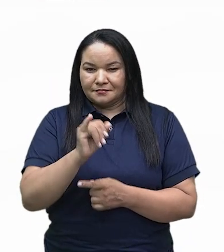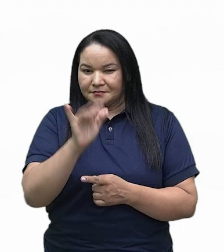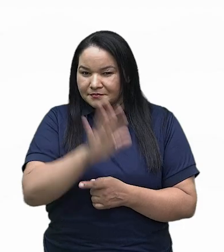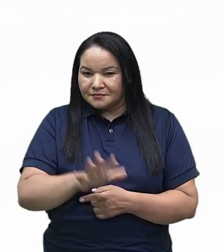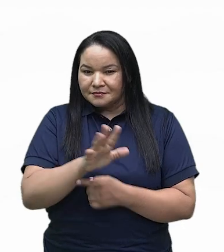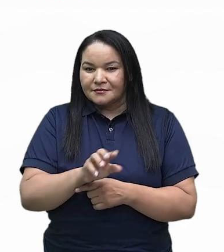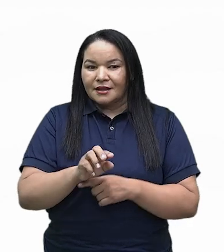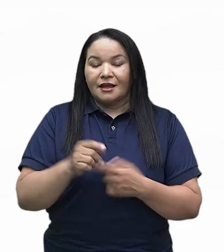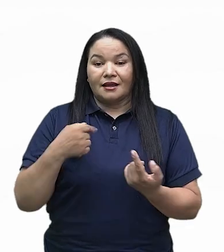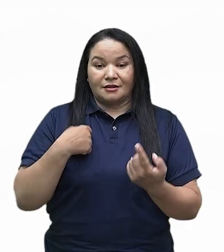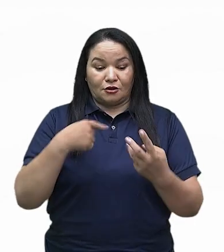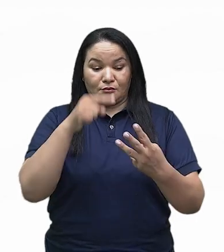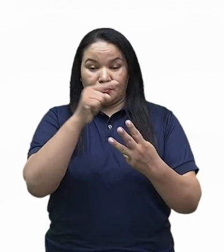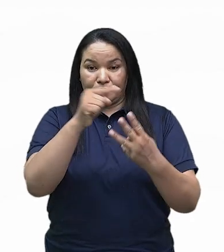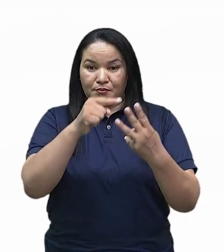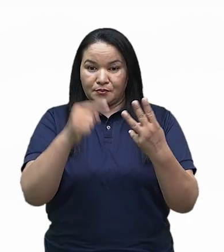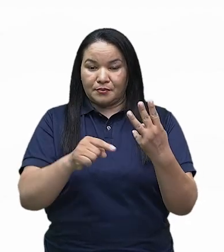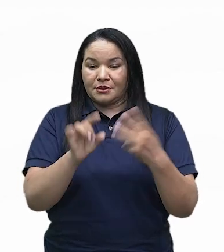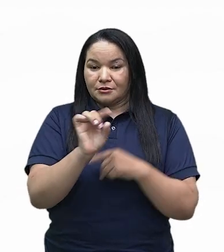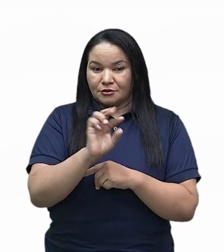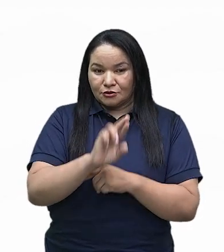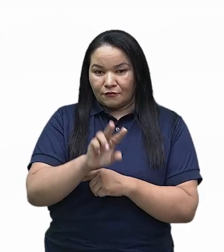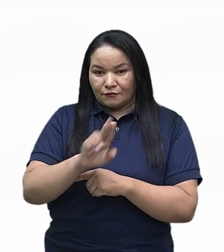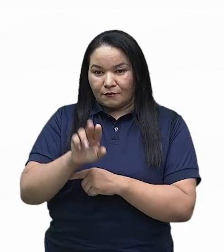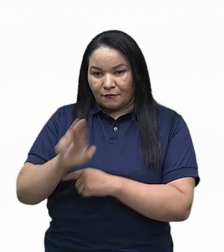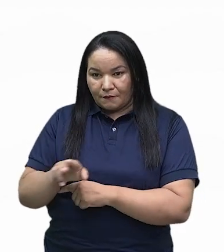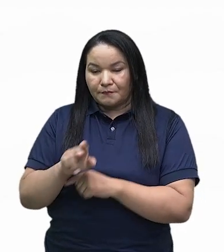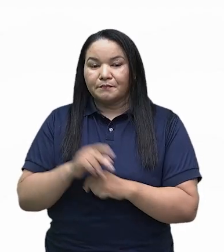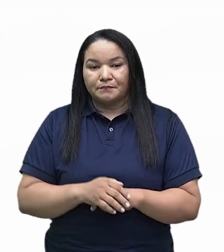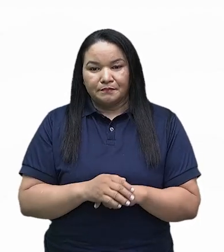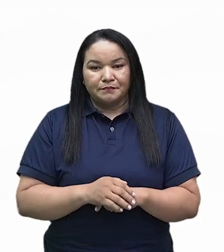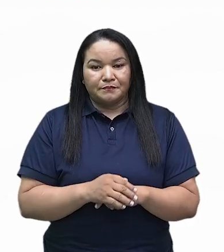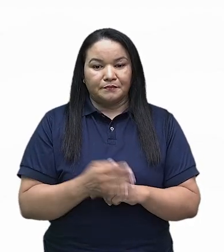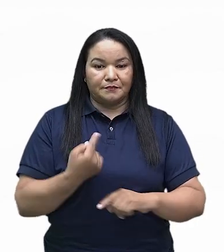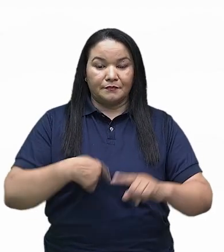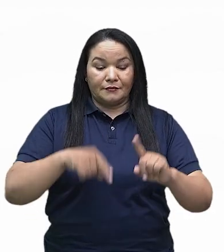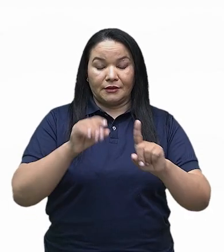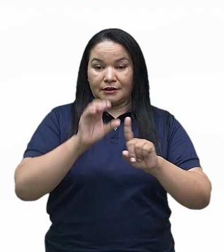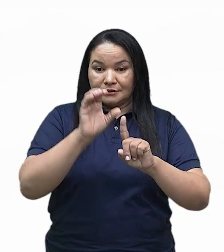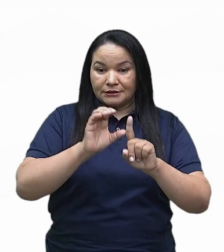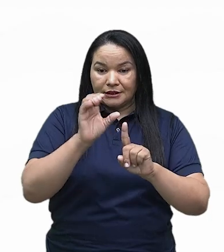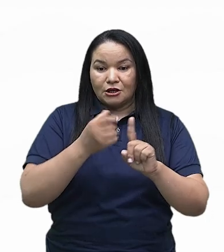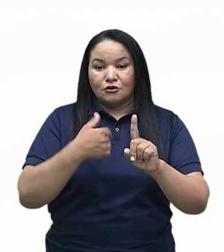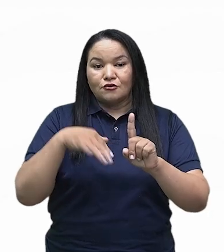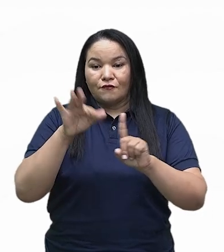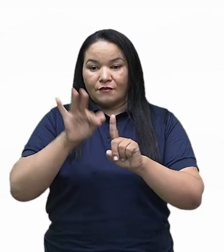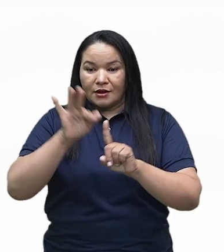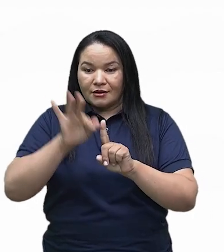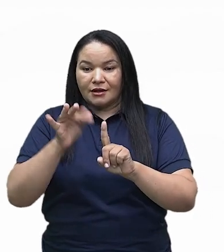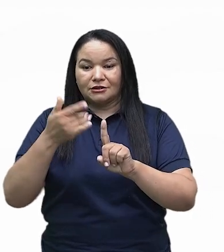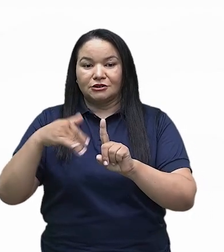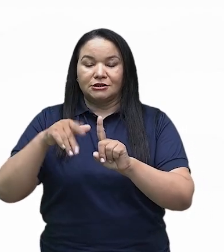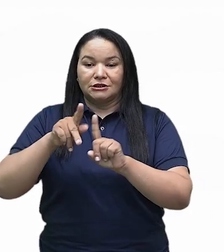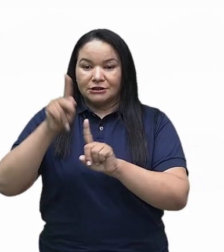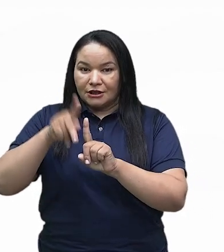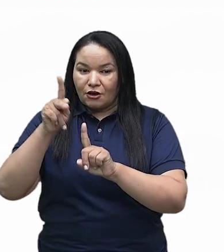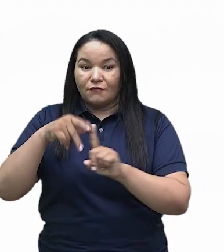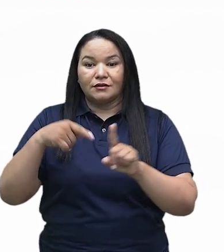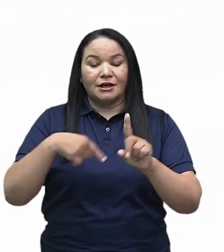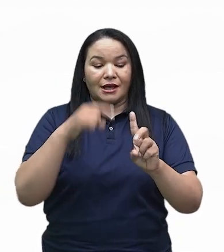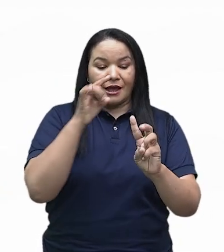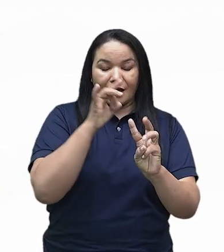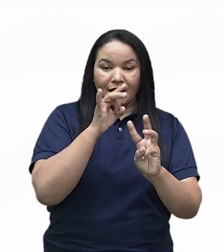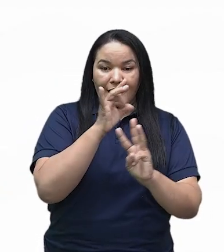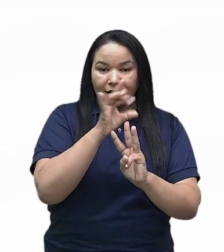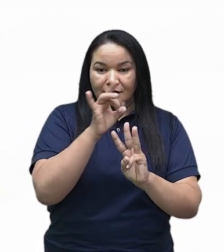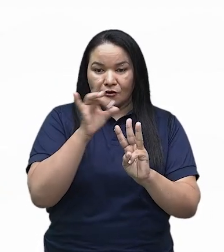essa diferença das 3 escalas, né, Celsius, Fahrenheit e Kelvin, e todas elas têm a ver com o